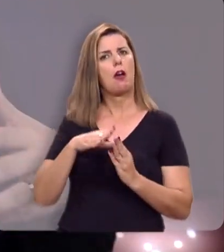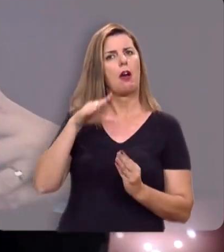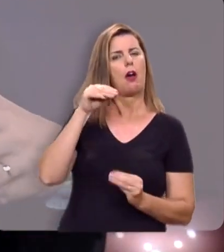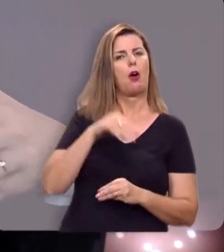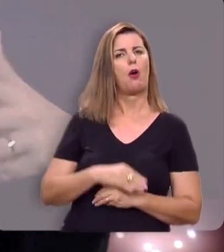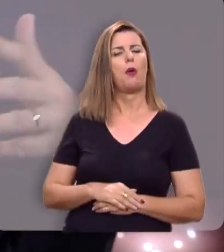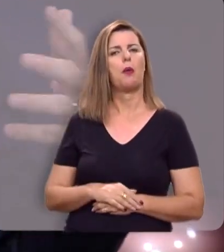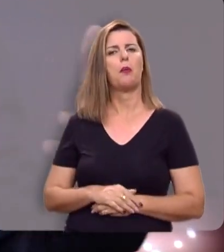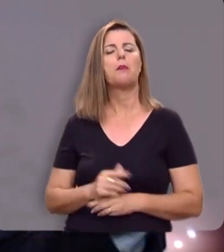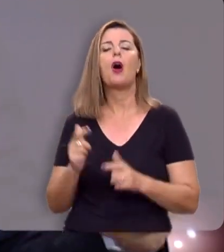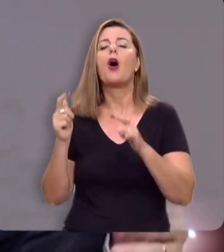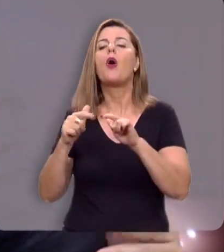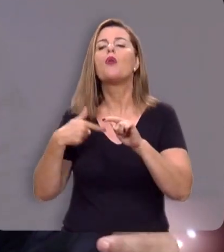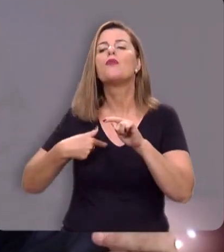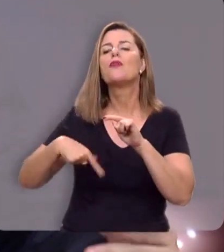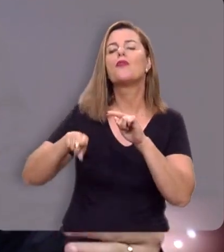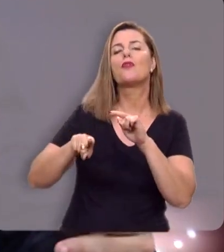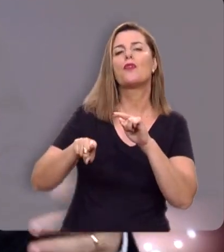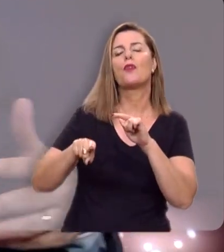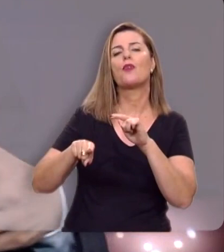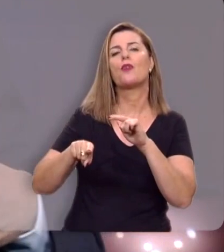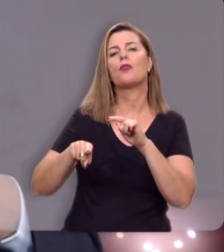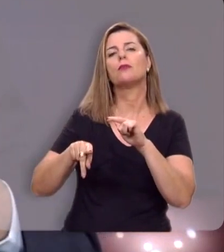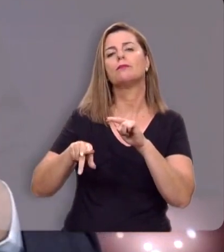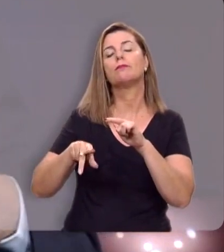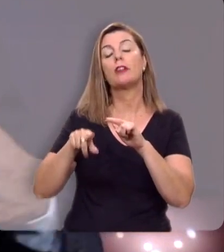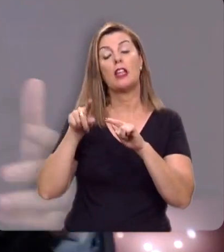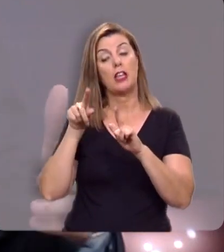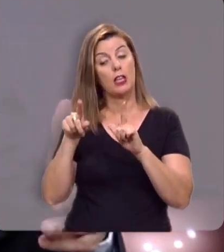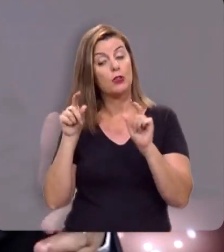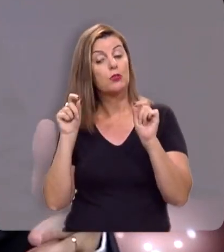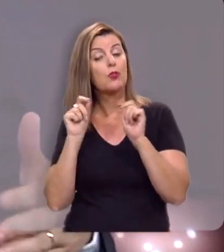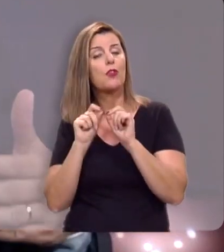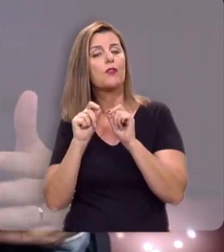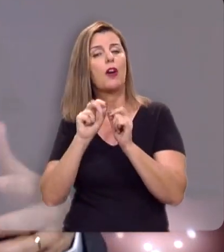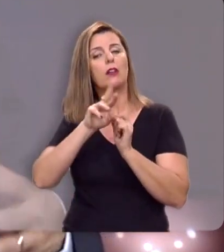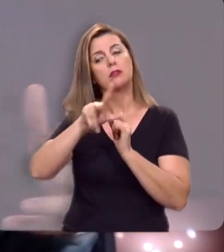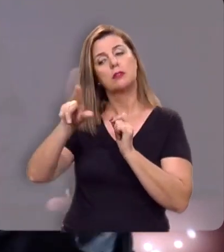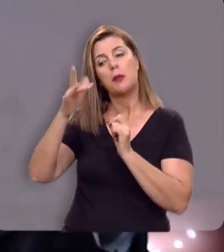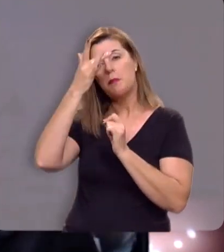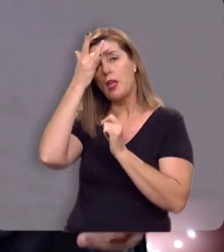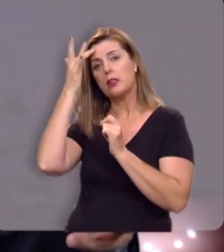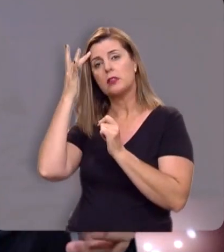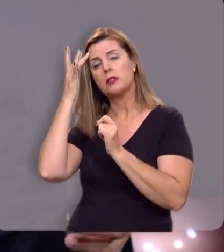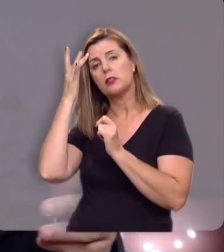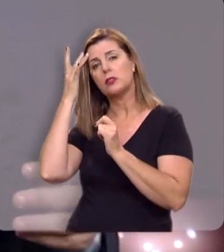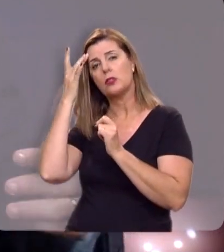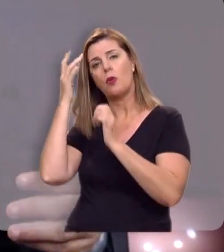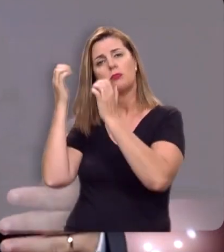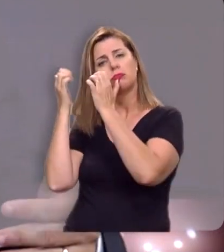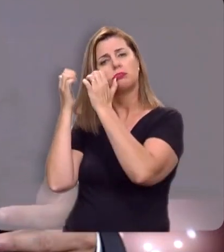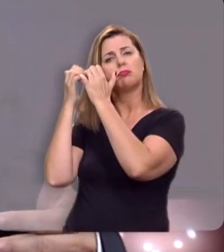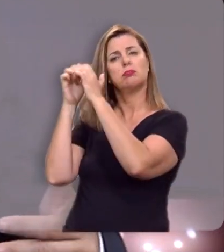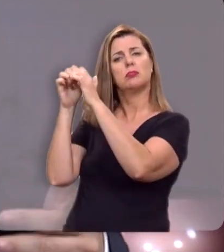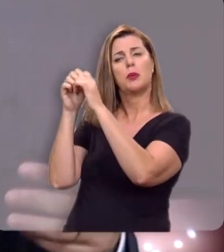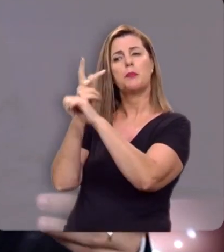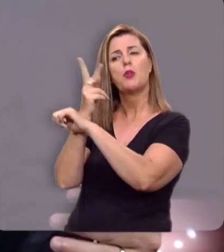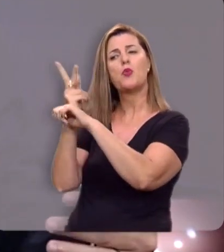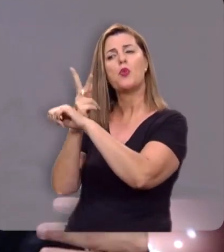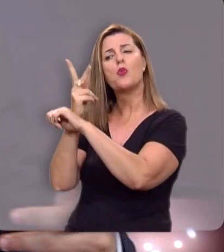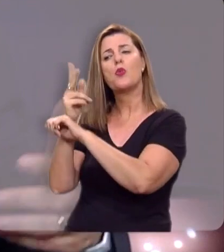alma, para onde eu vou? E isso faz com que diversas pessoas, então, nessa reflexão,